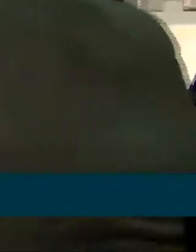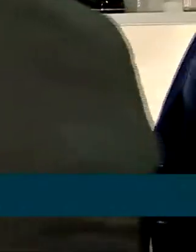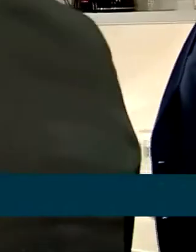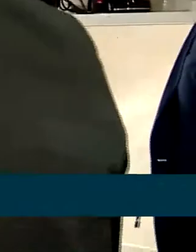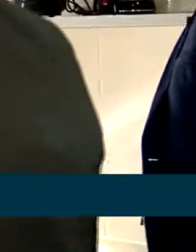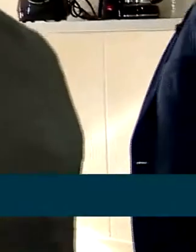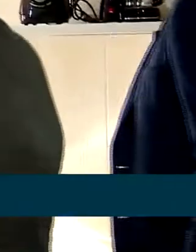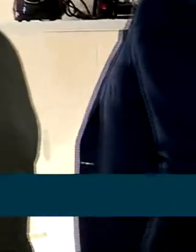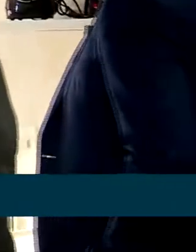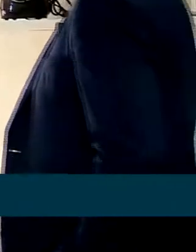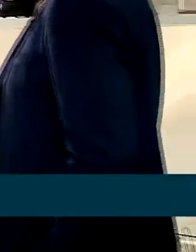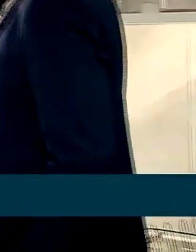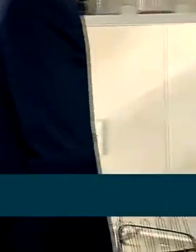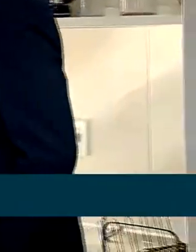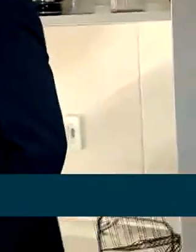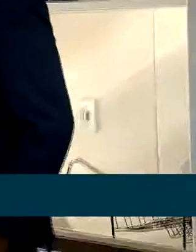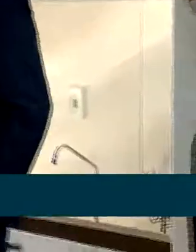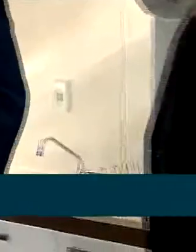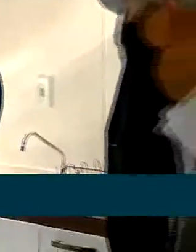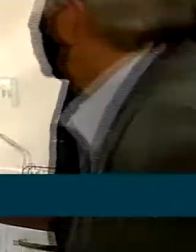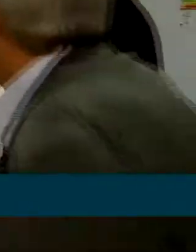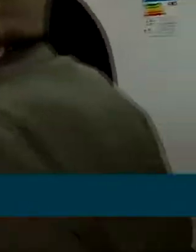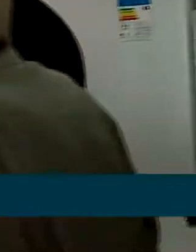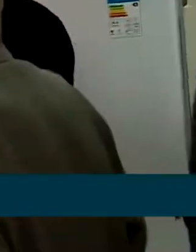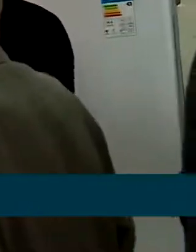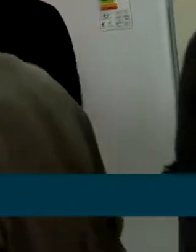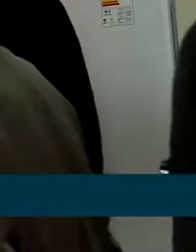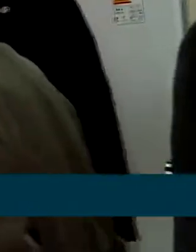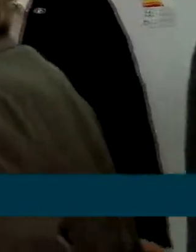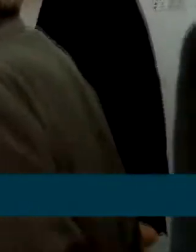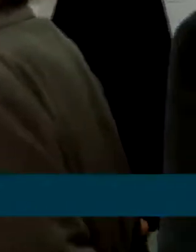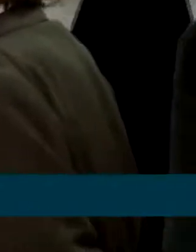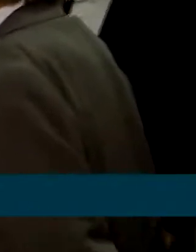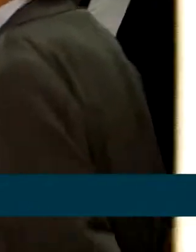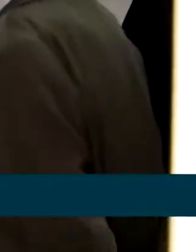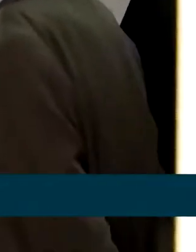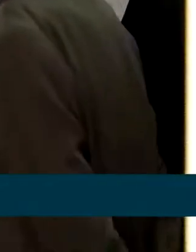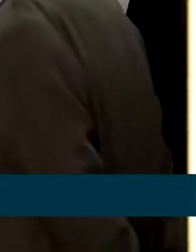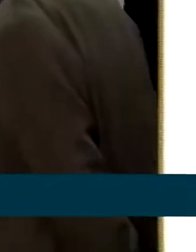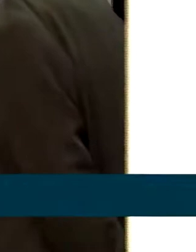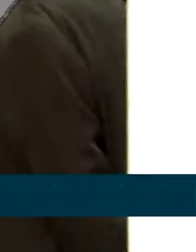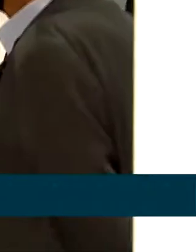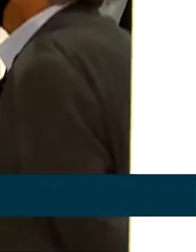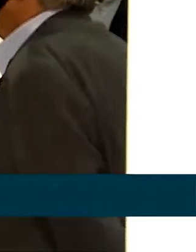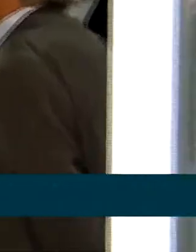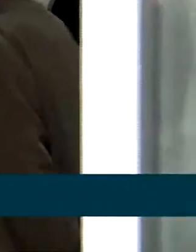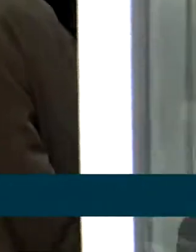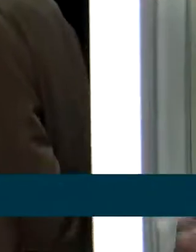desses conjuntos habitacionais em Tarumã, Bagé, Rio Grande do Sul.